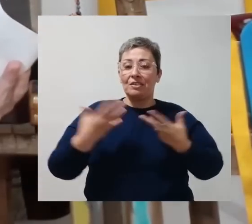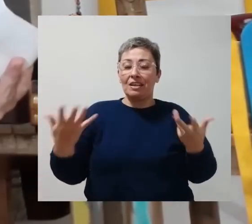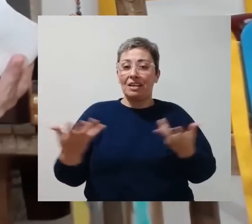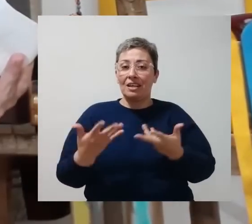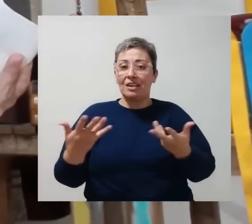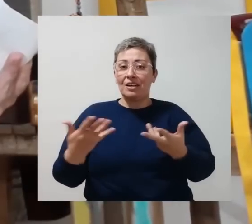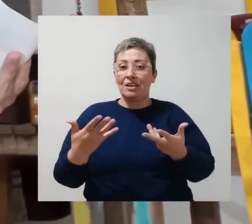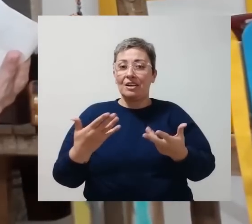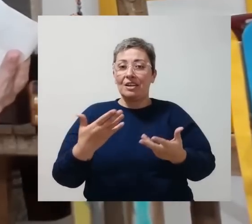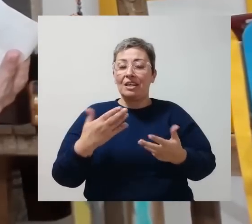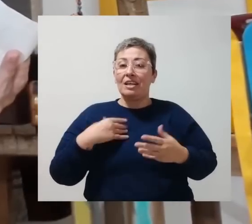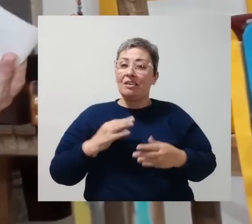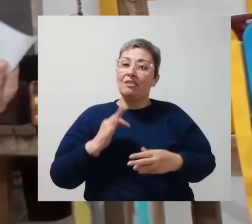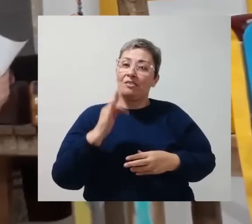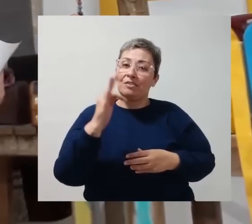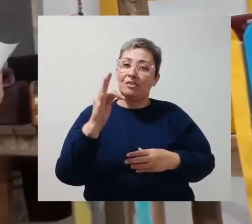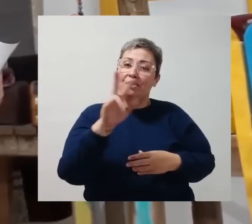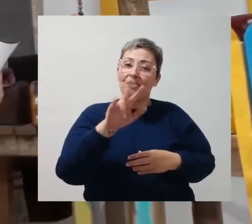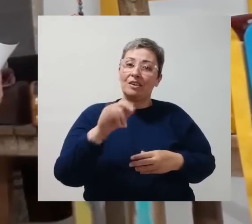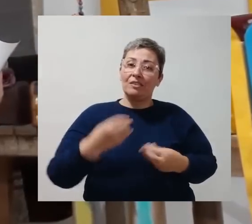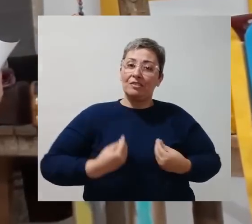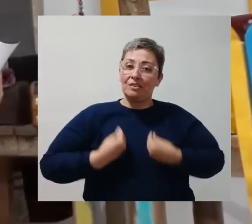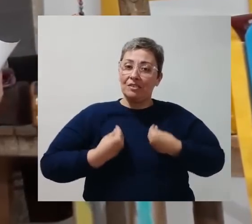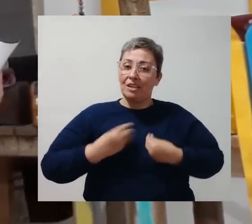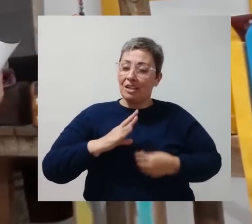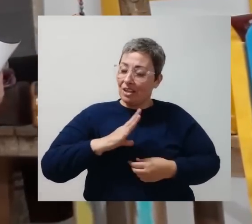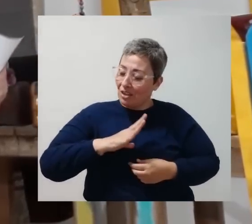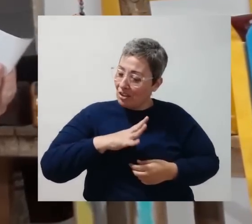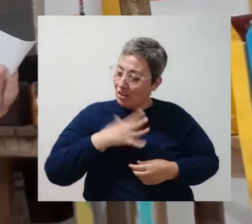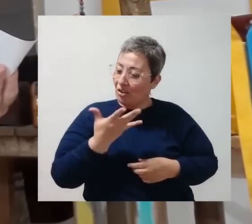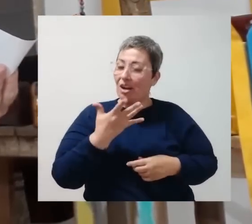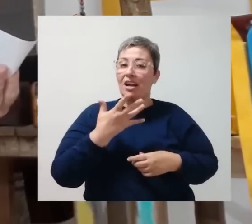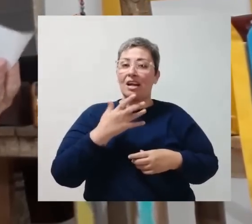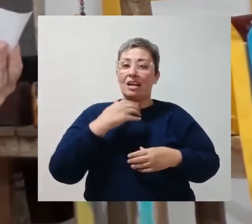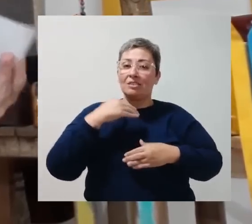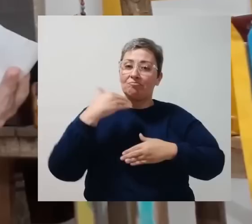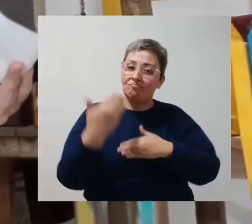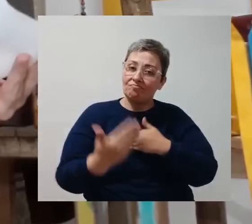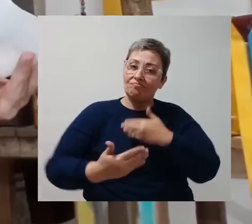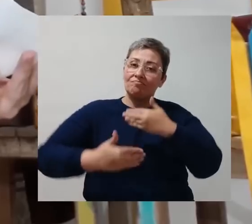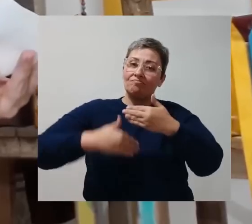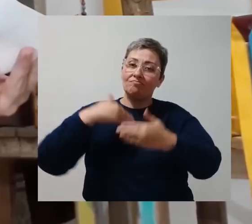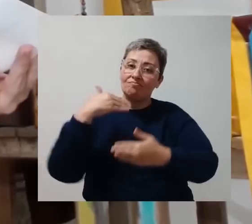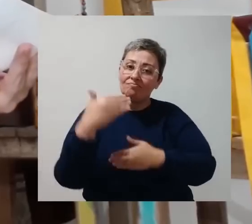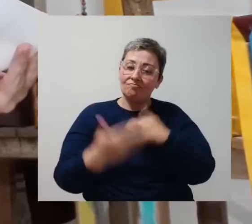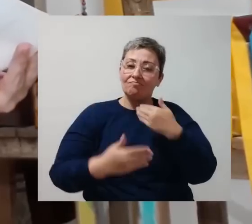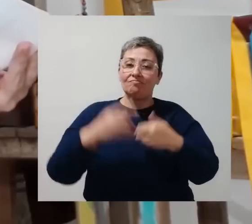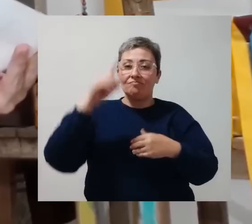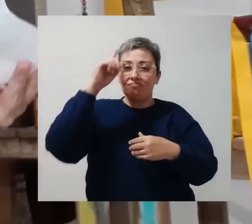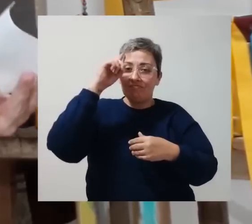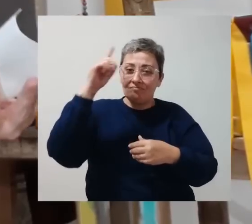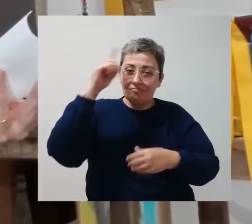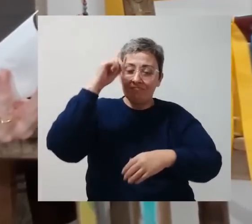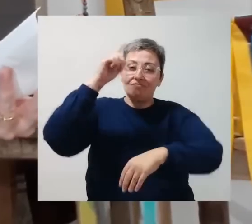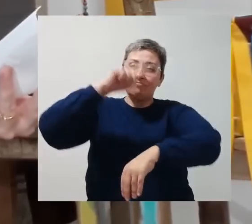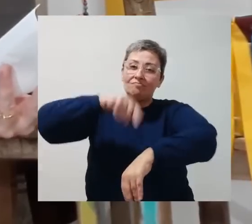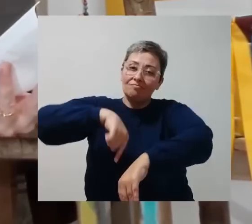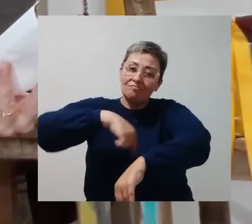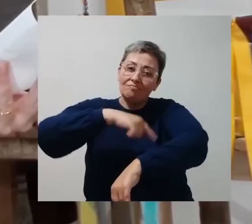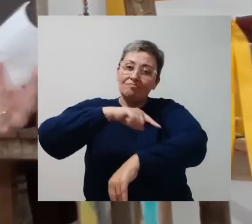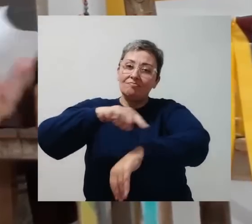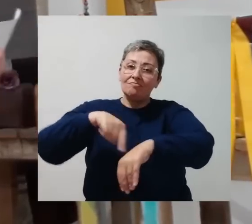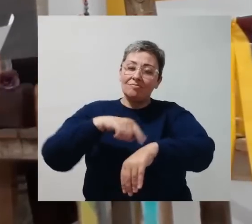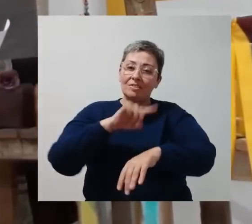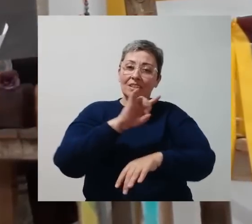vive agora e ainda viverá. Coragem para cavalgar os dias, navegar nas